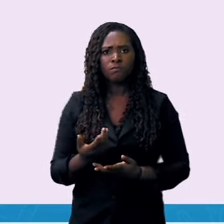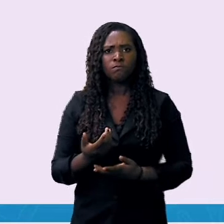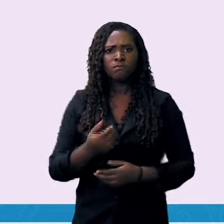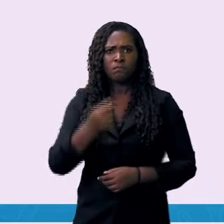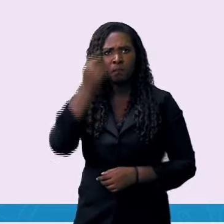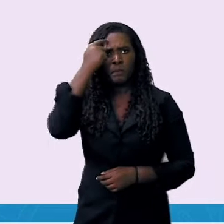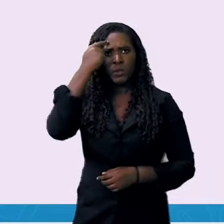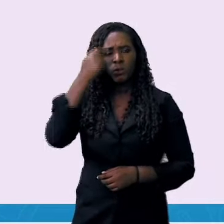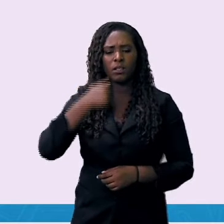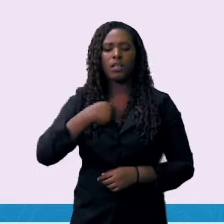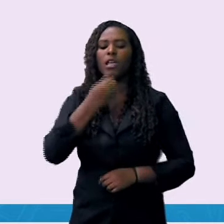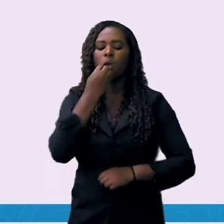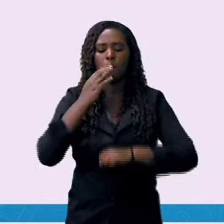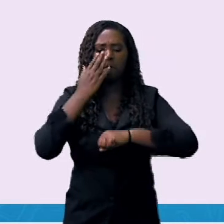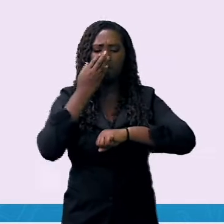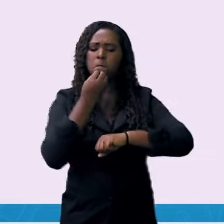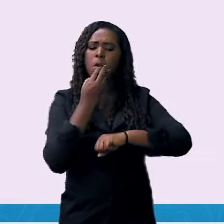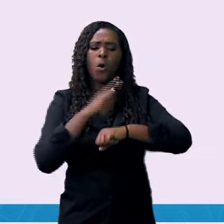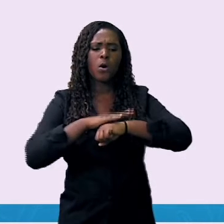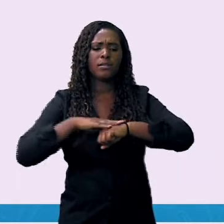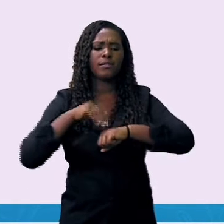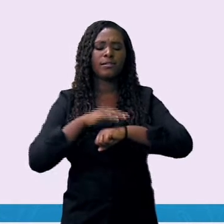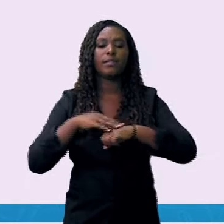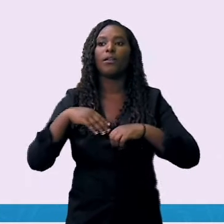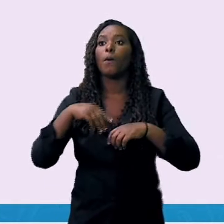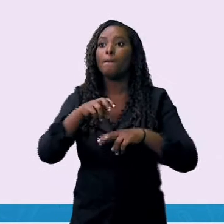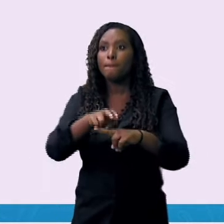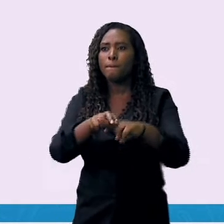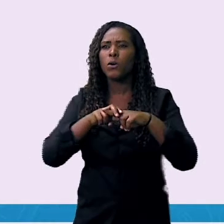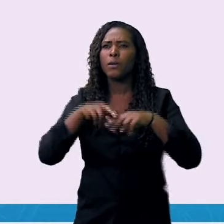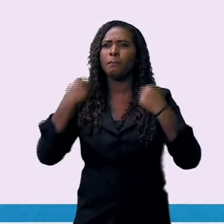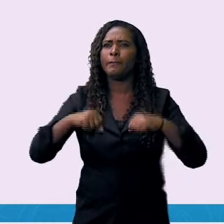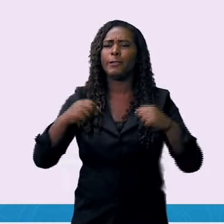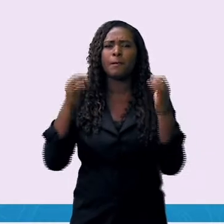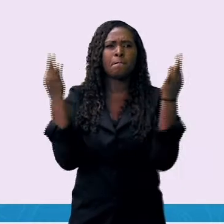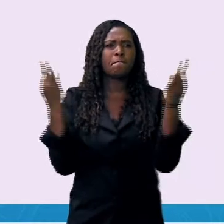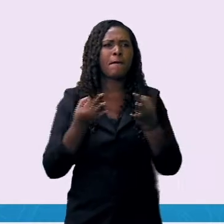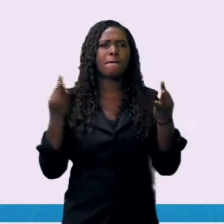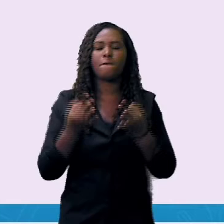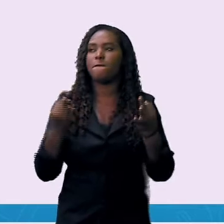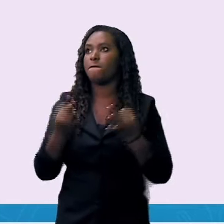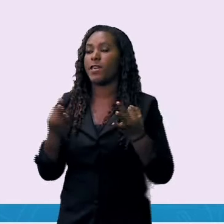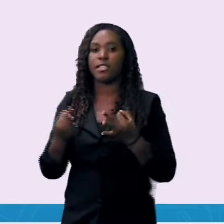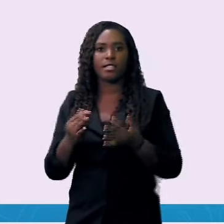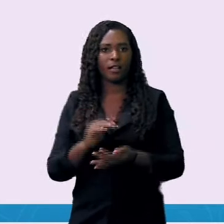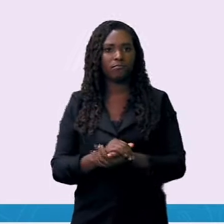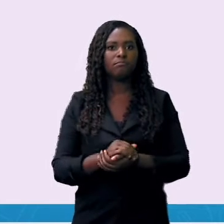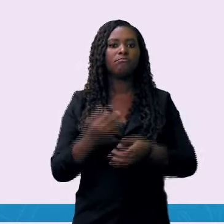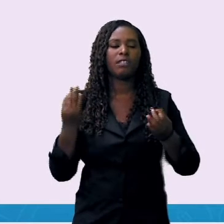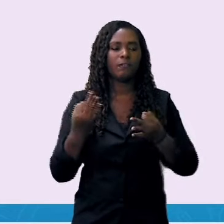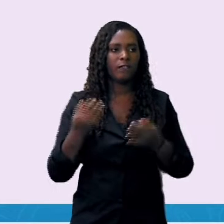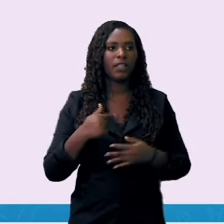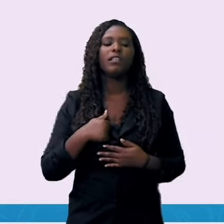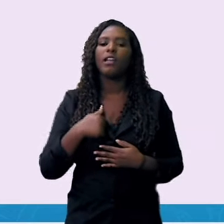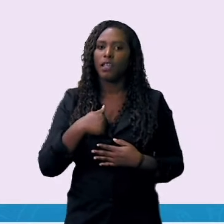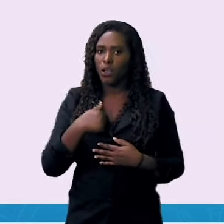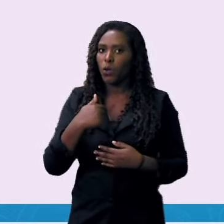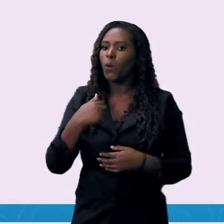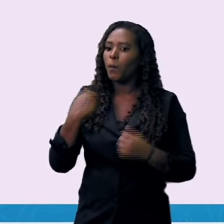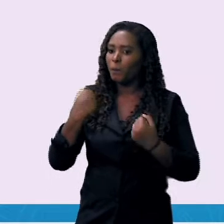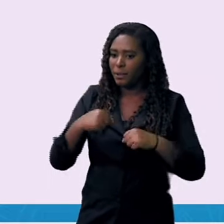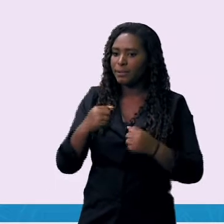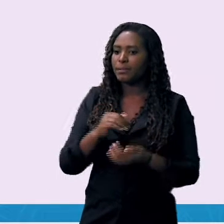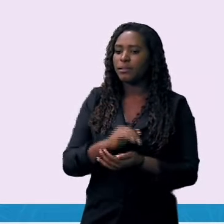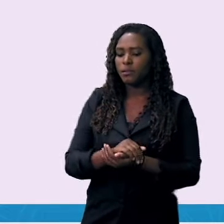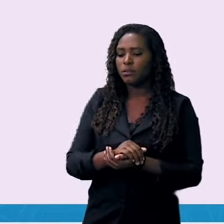não aceitar nada menos que a perfeição. Sabe por quê? Porque já que ela é boazinha, ela tem que agradar aos outros. Ela tem